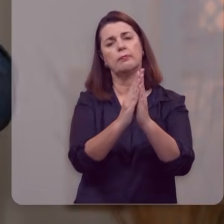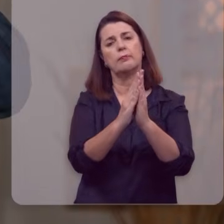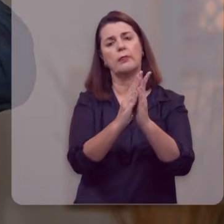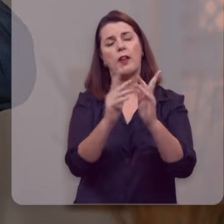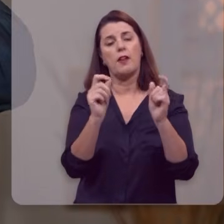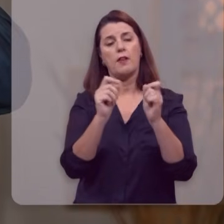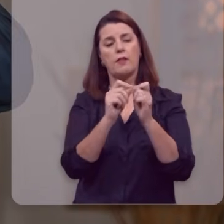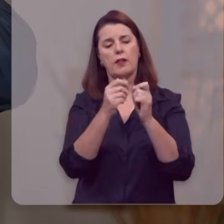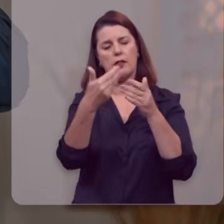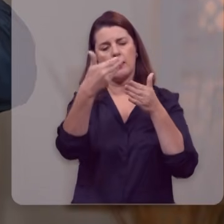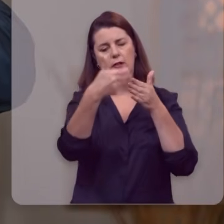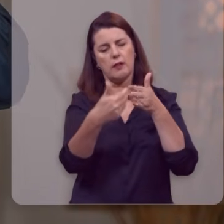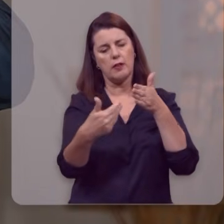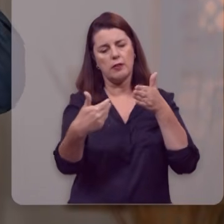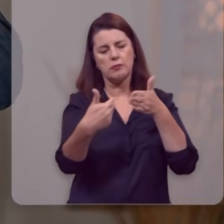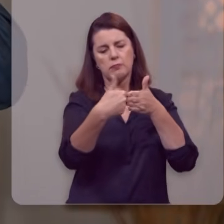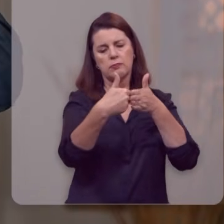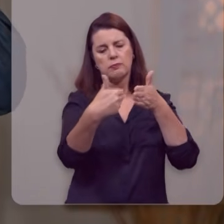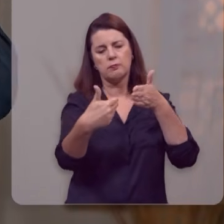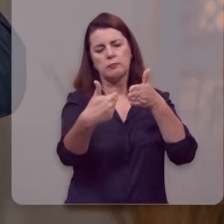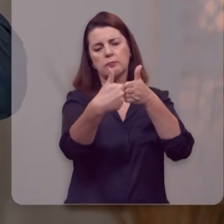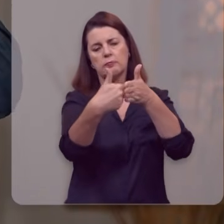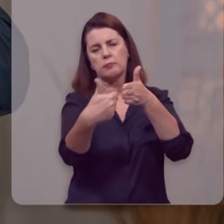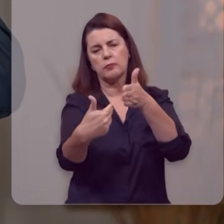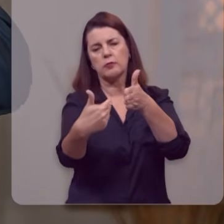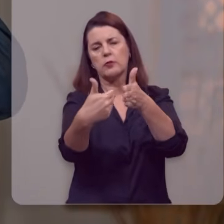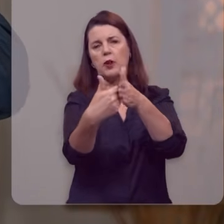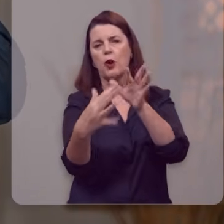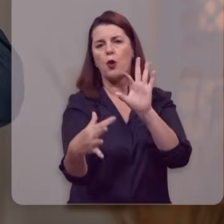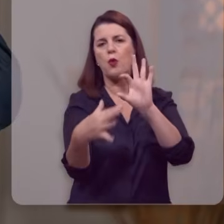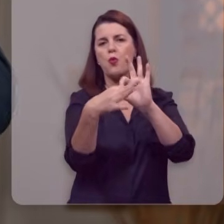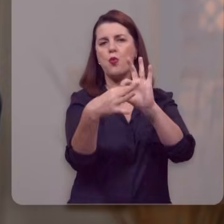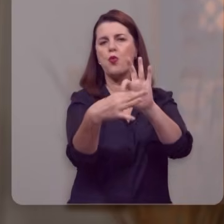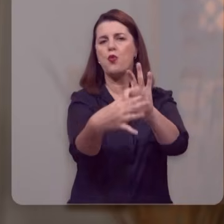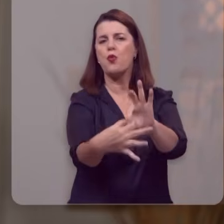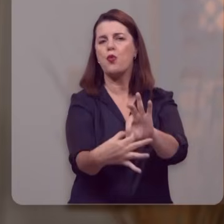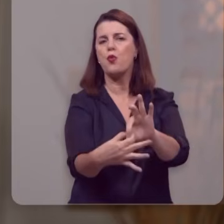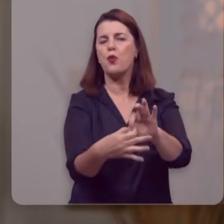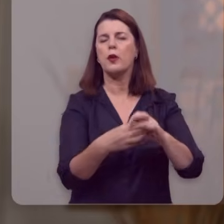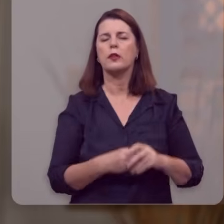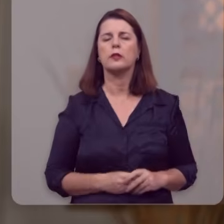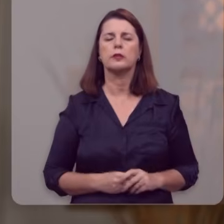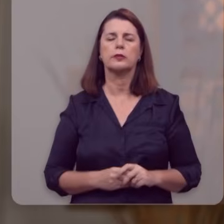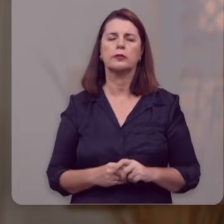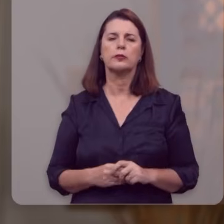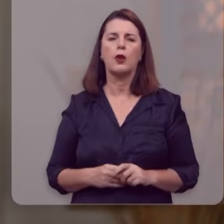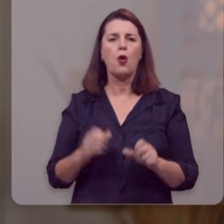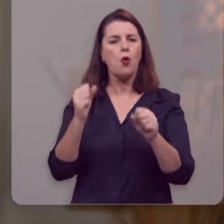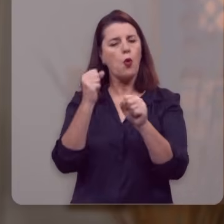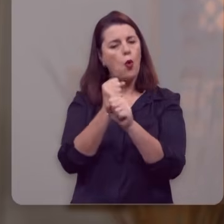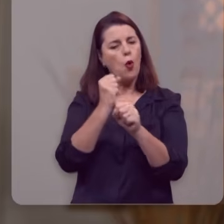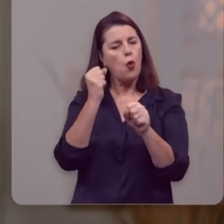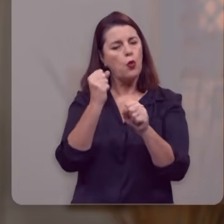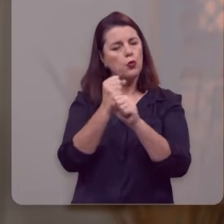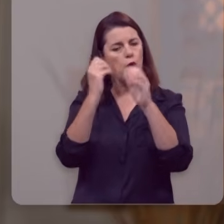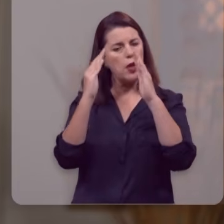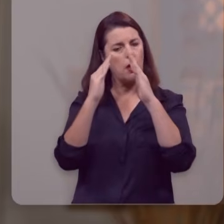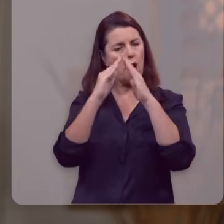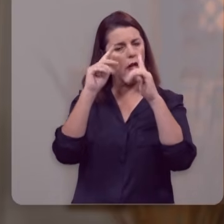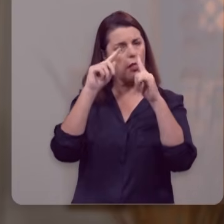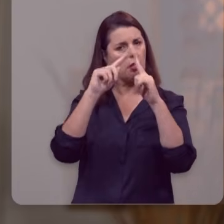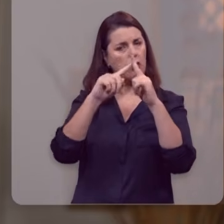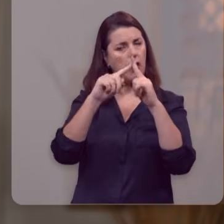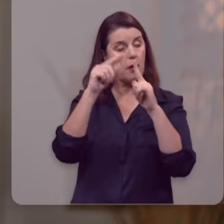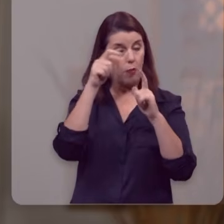deveria fazer um engaste para que estas tábuas estivessem conectadas umas com as outras. Moisés deveria construir